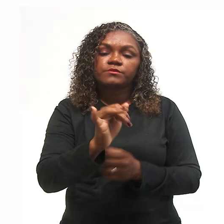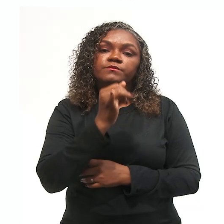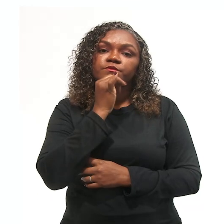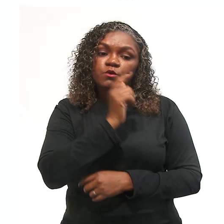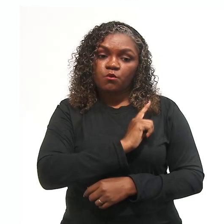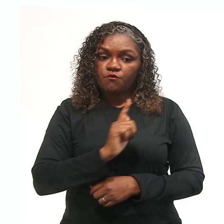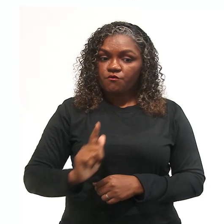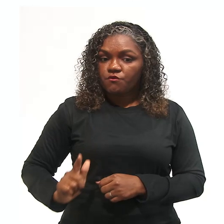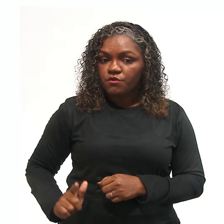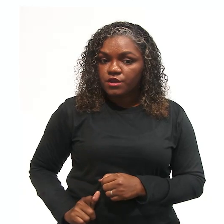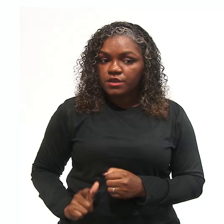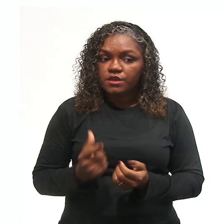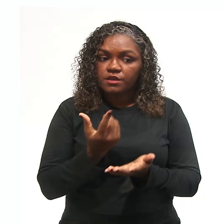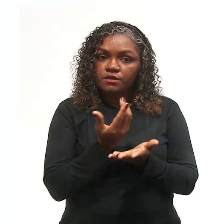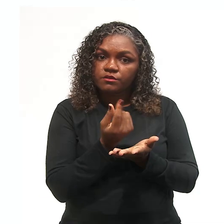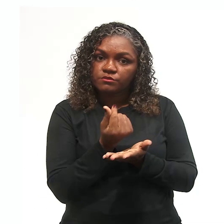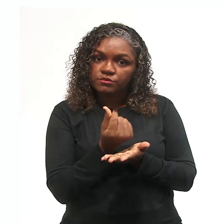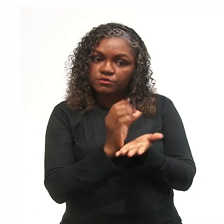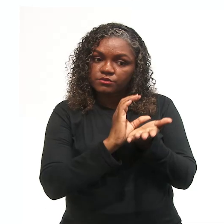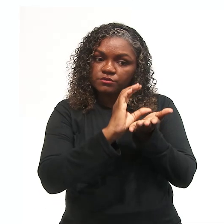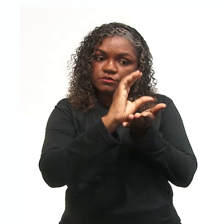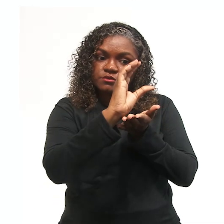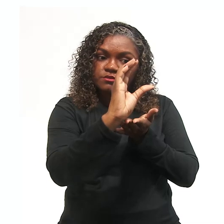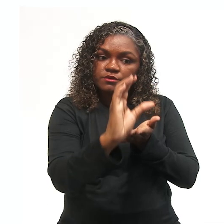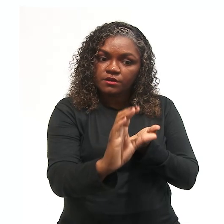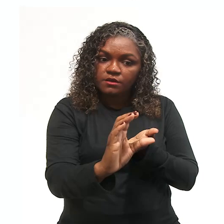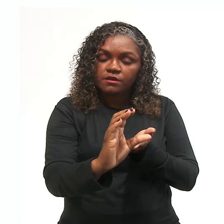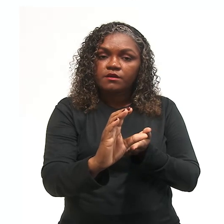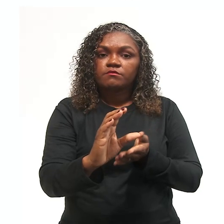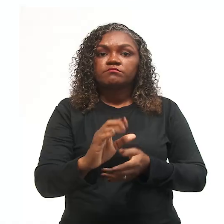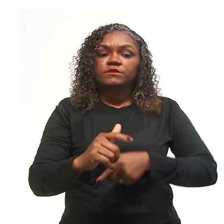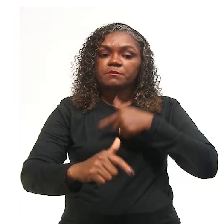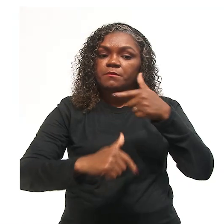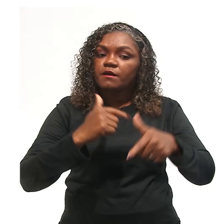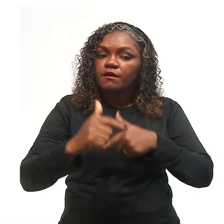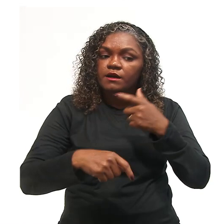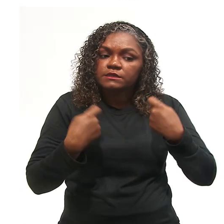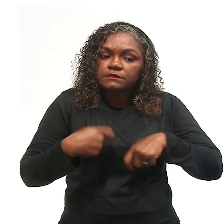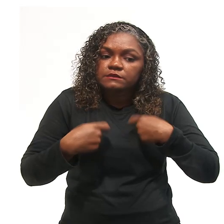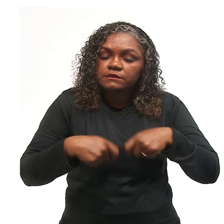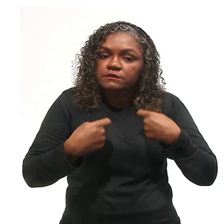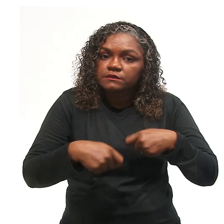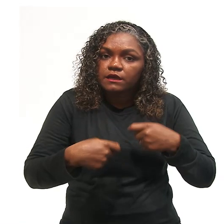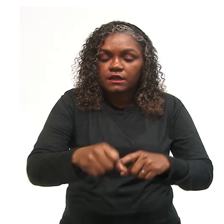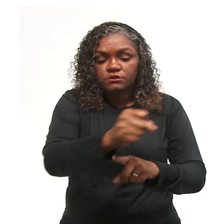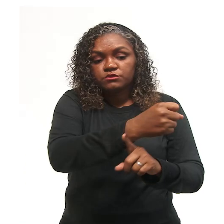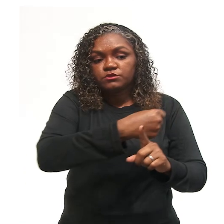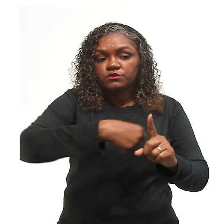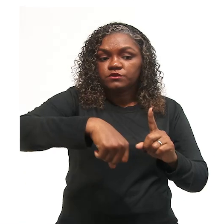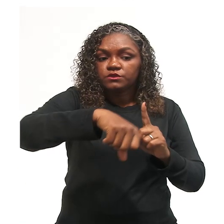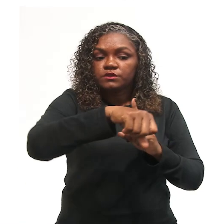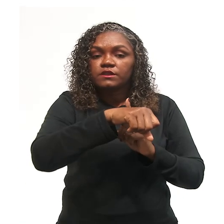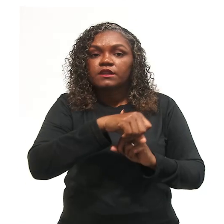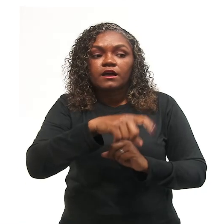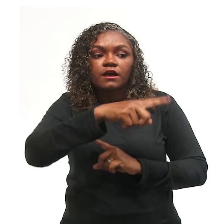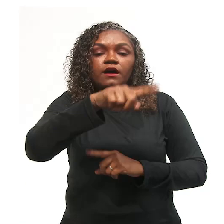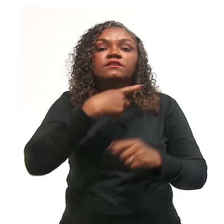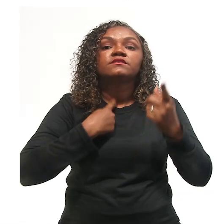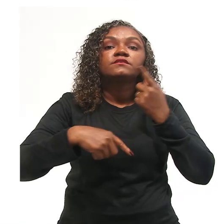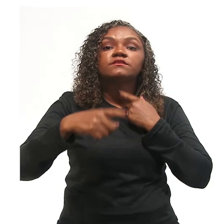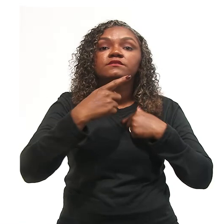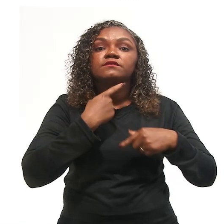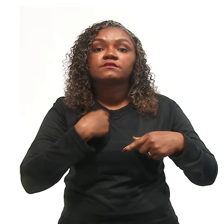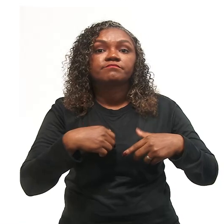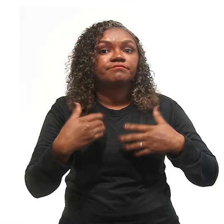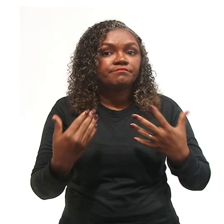ou seja, é o Estado oferecendo determinados bens e serviços que são necessários e que são desejados